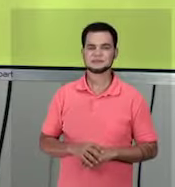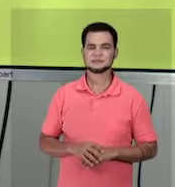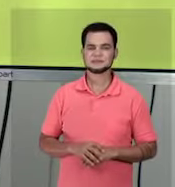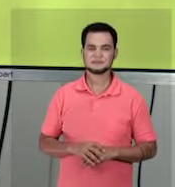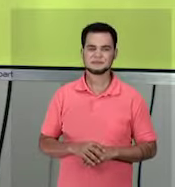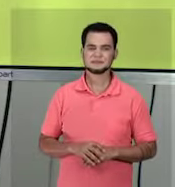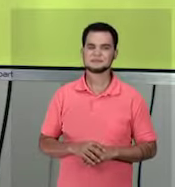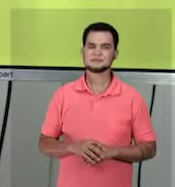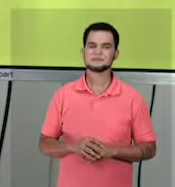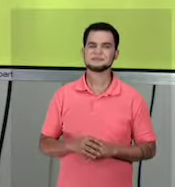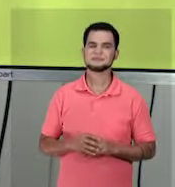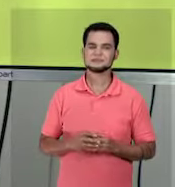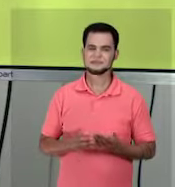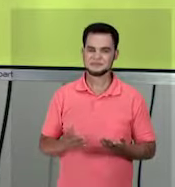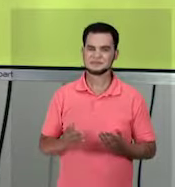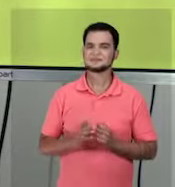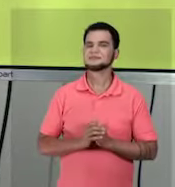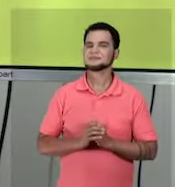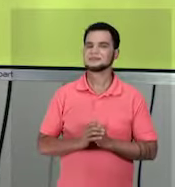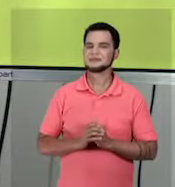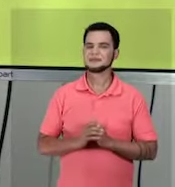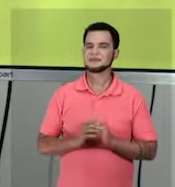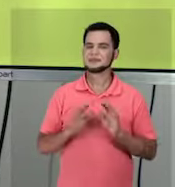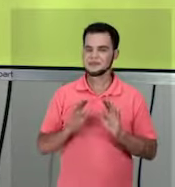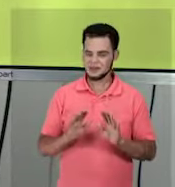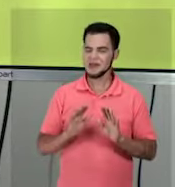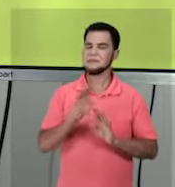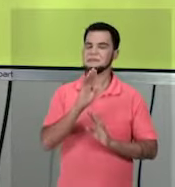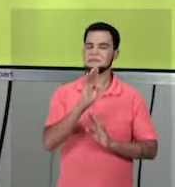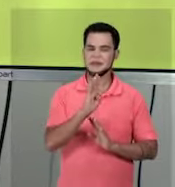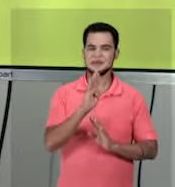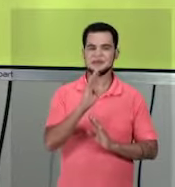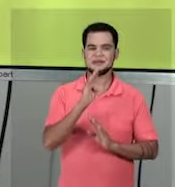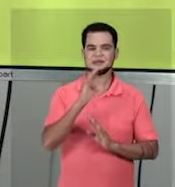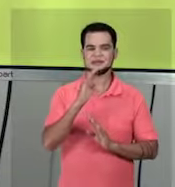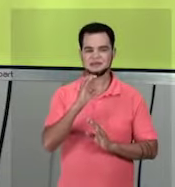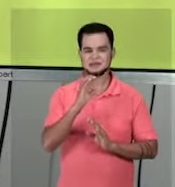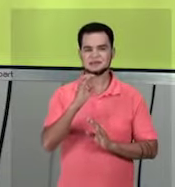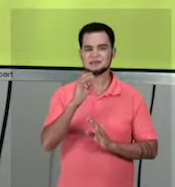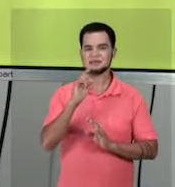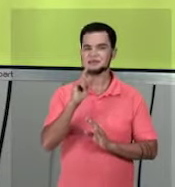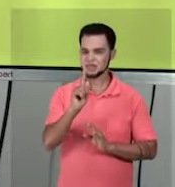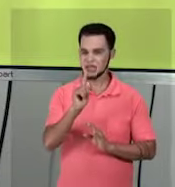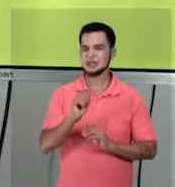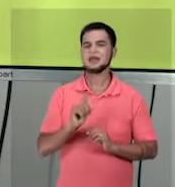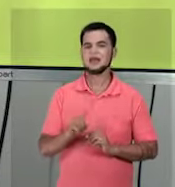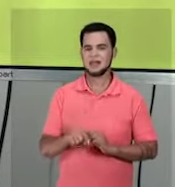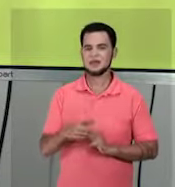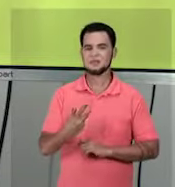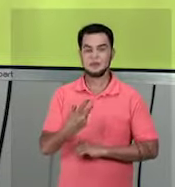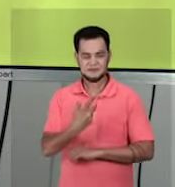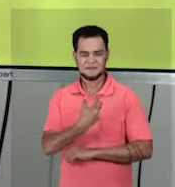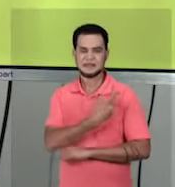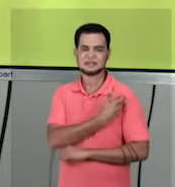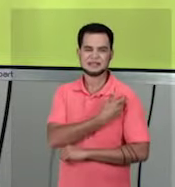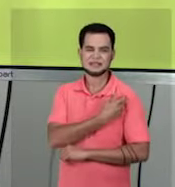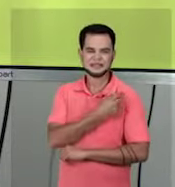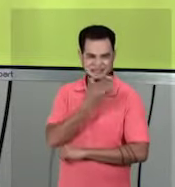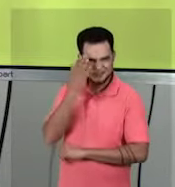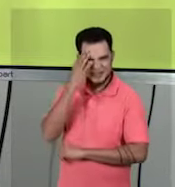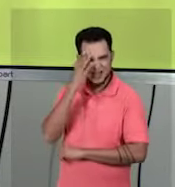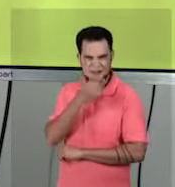Oh meu Deus, embolei tudo aqui. A BCG é uma vacina que você toma, é a que fica a marquinha